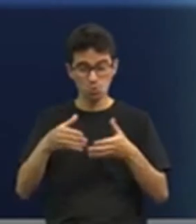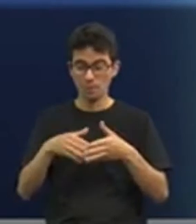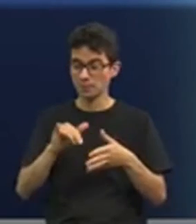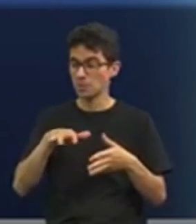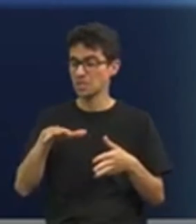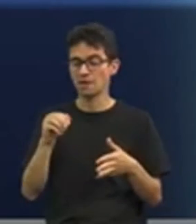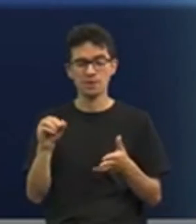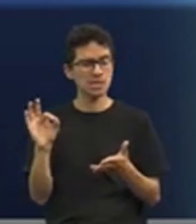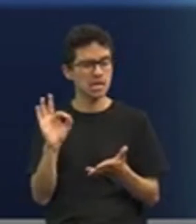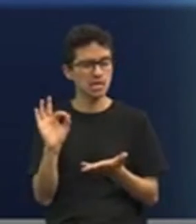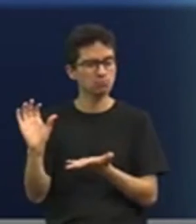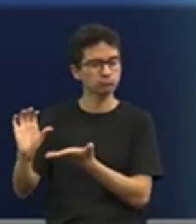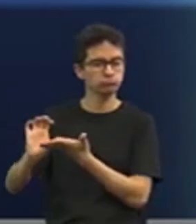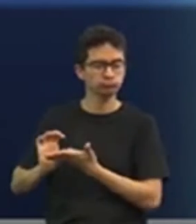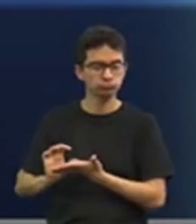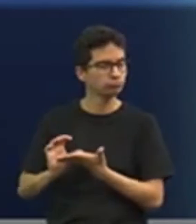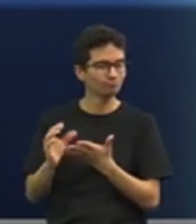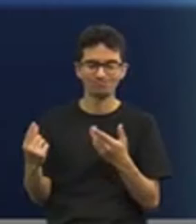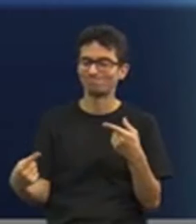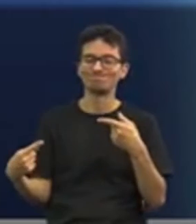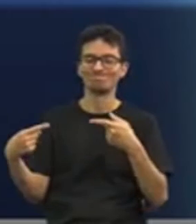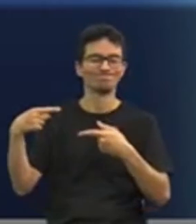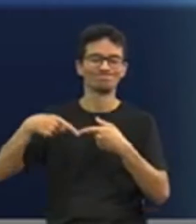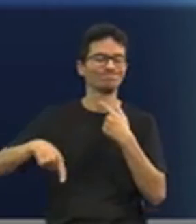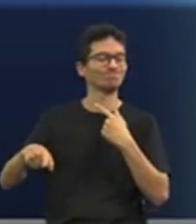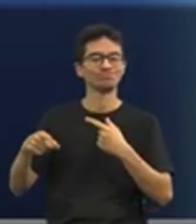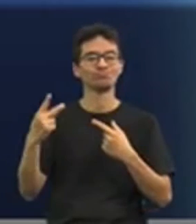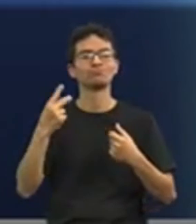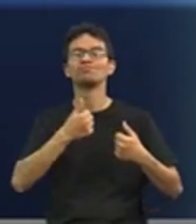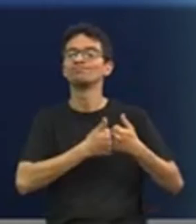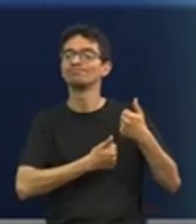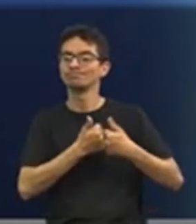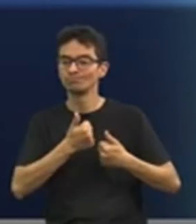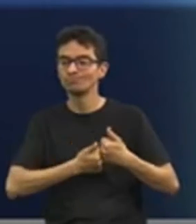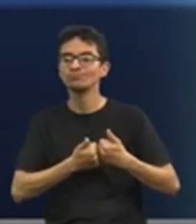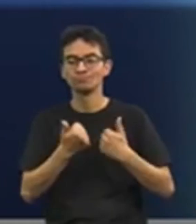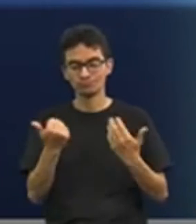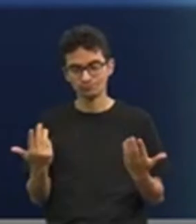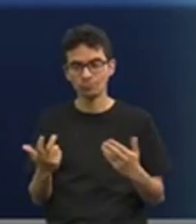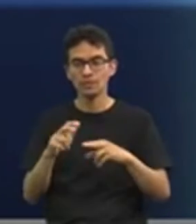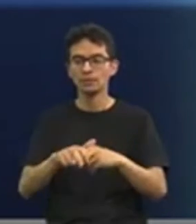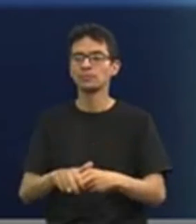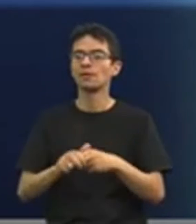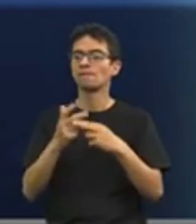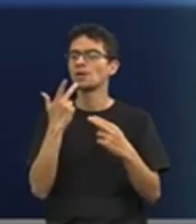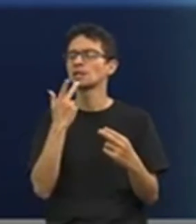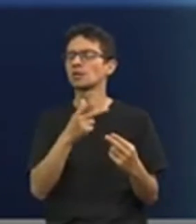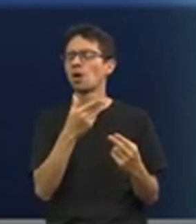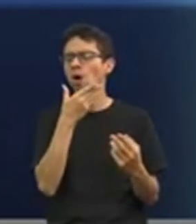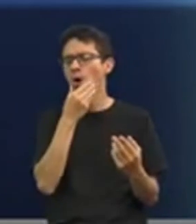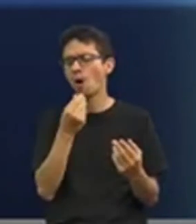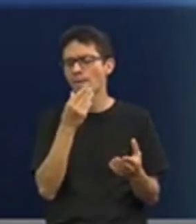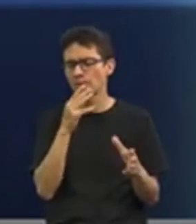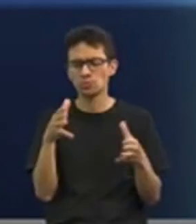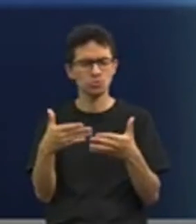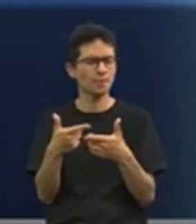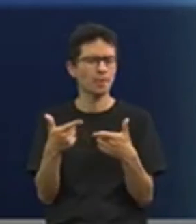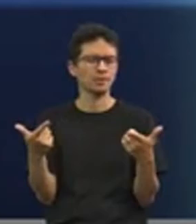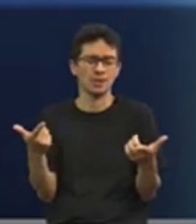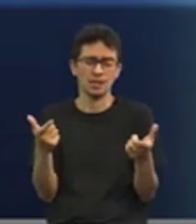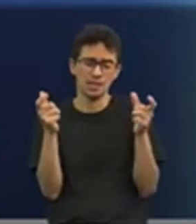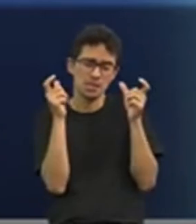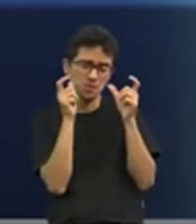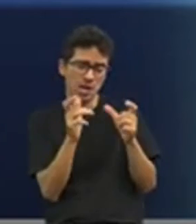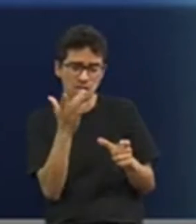recebeu nenhuma proposta altura do seu futebol também isso diz muito sobre o machismo no esporte